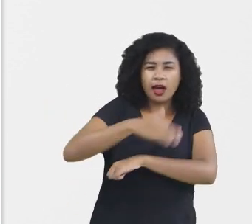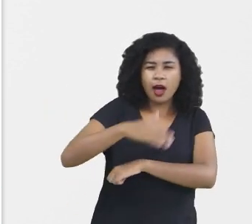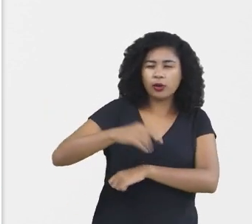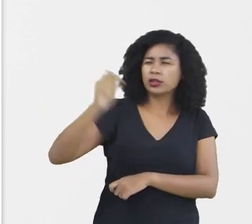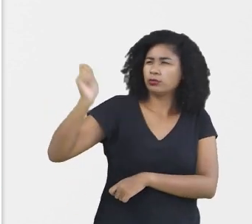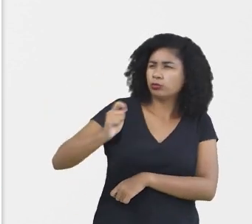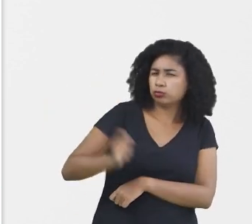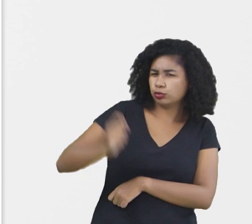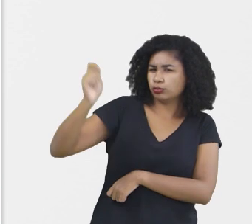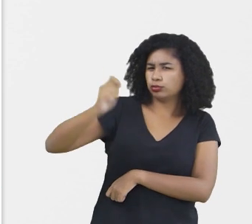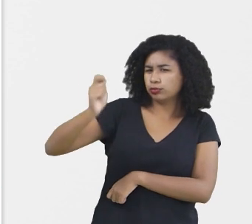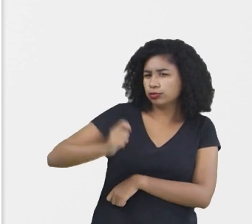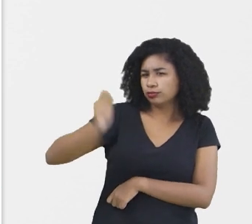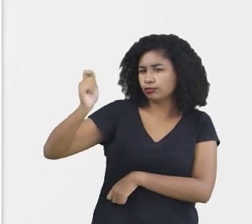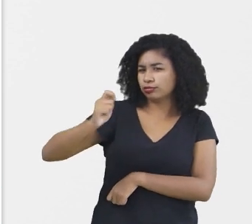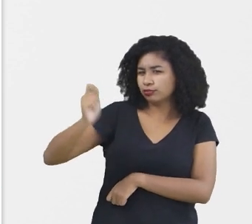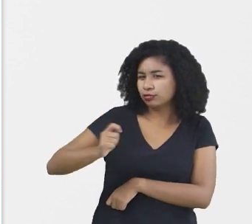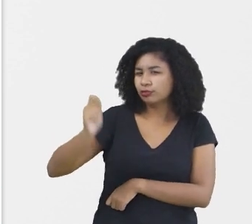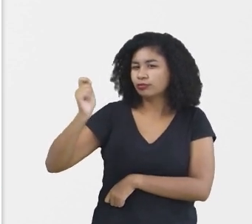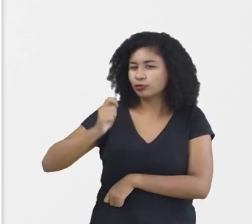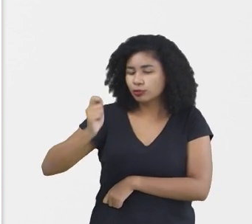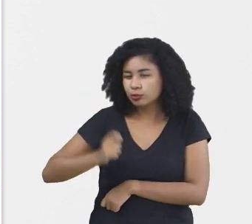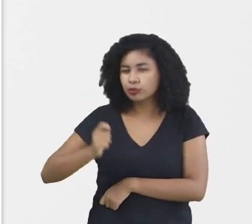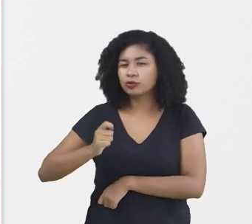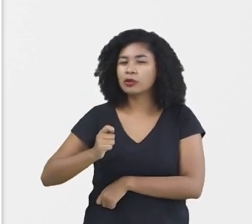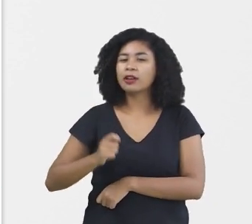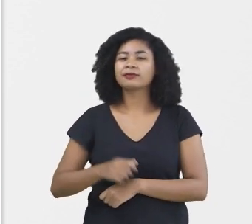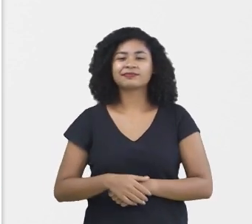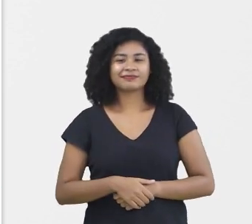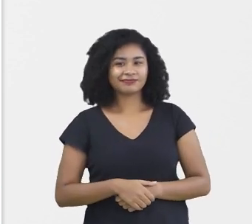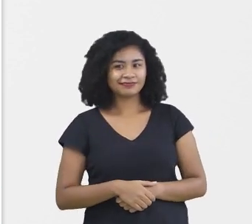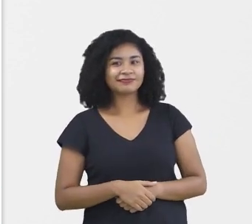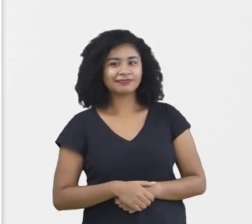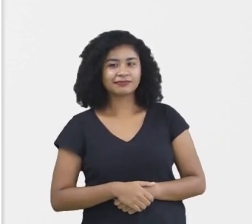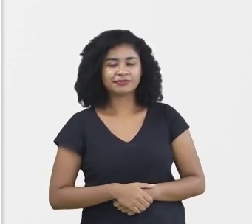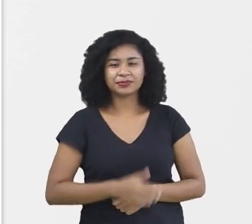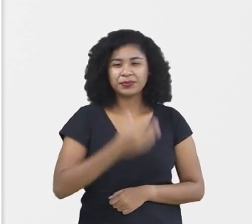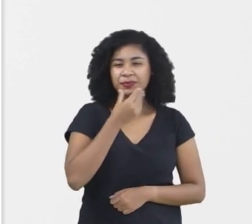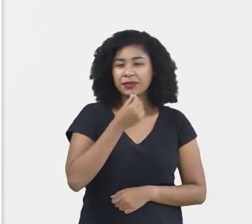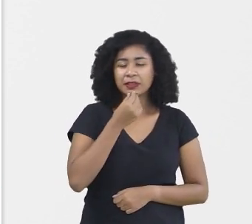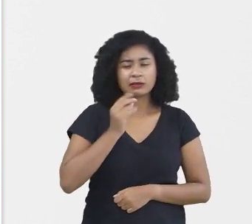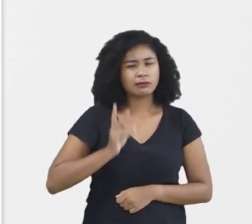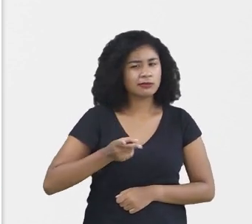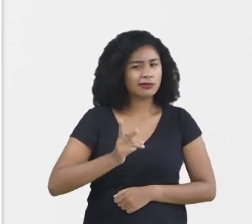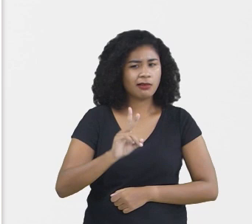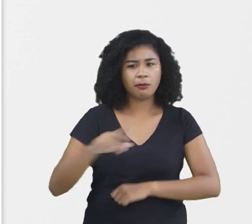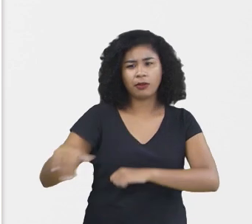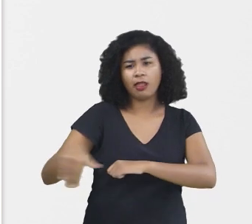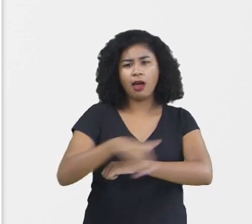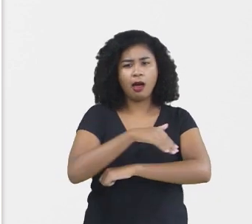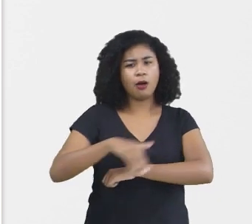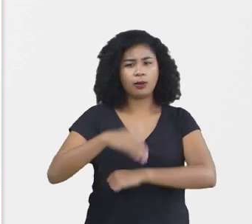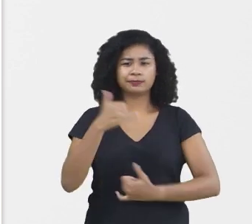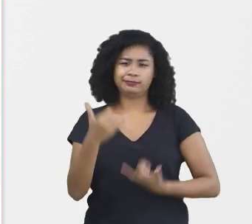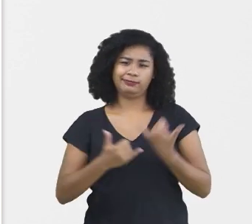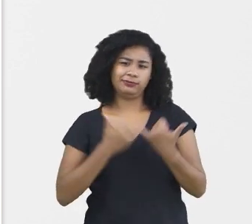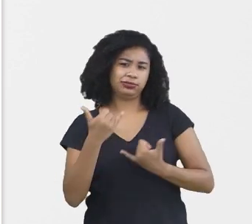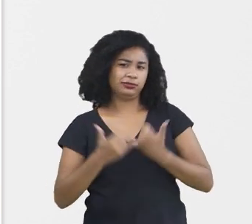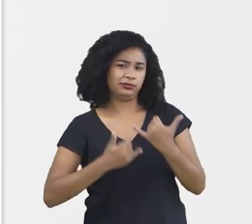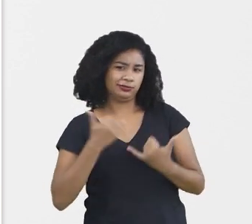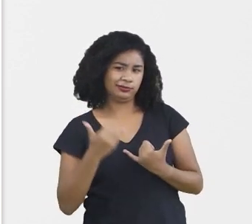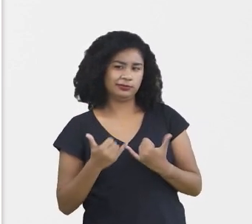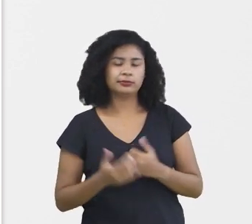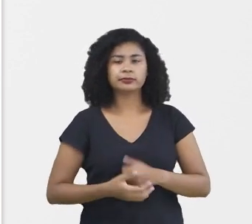céu, né? Em tempo de verão, a garotada vai para a rua e vai brincar, né? Então, esse texto também